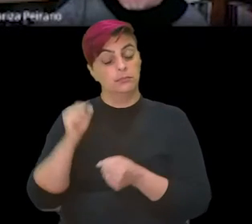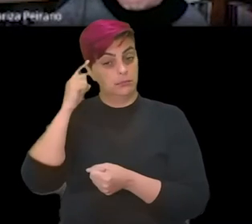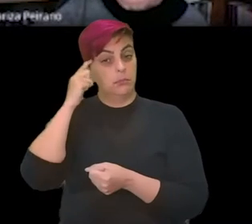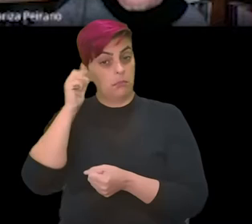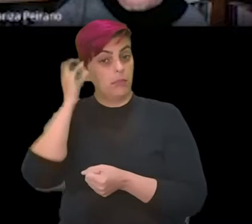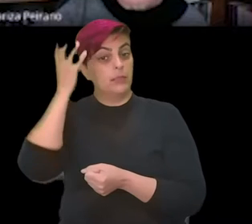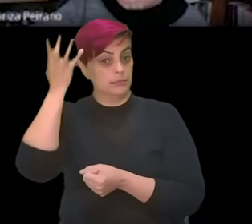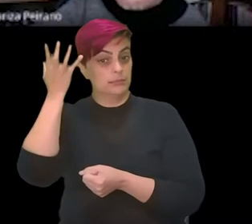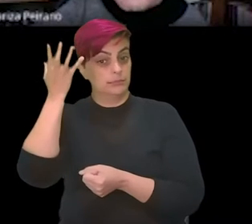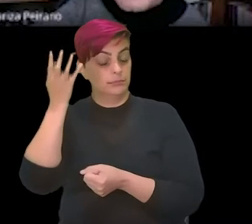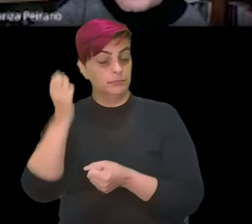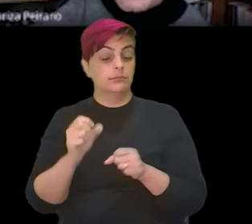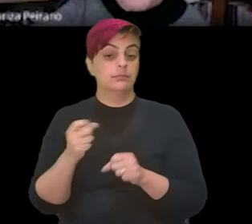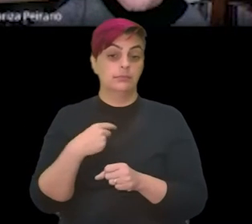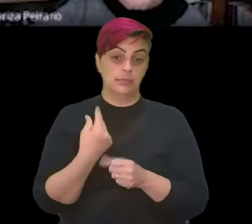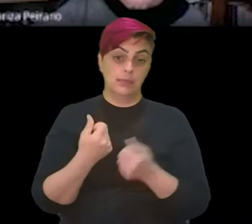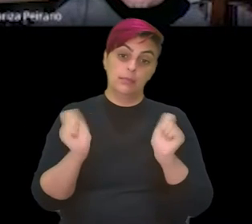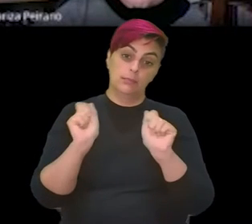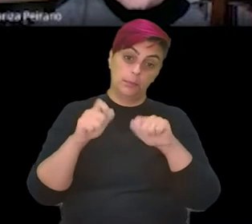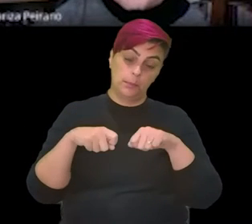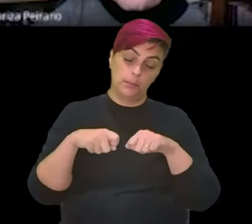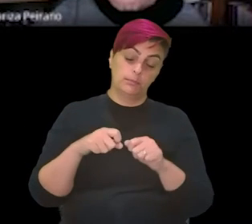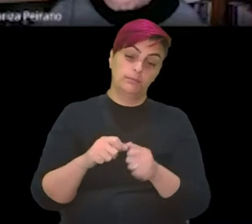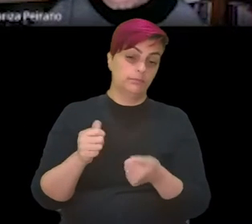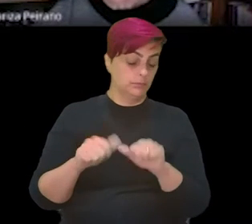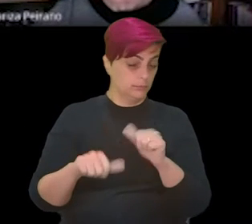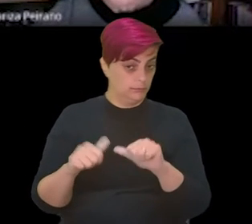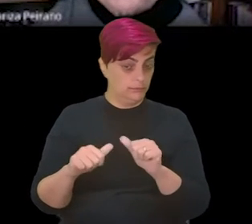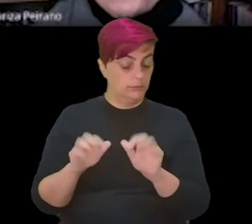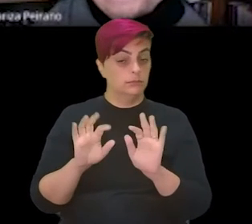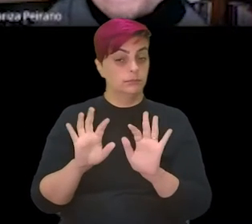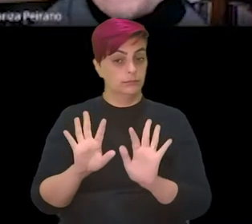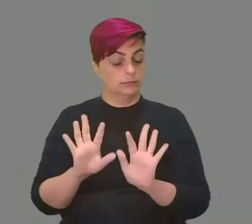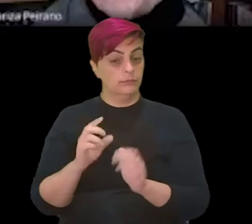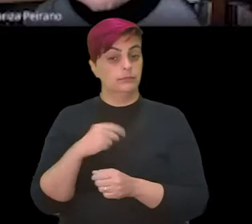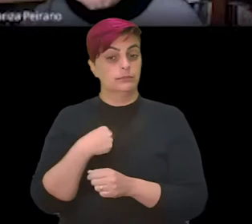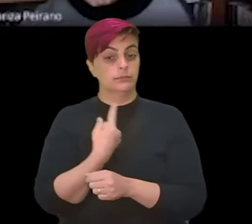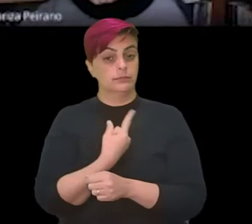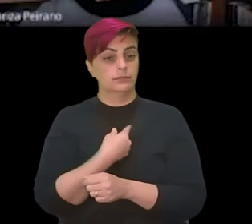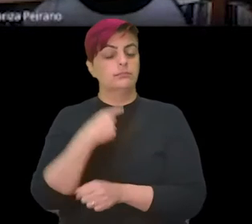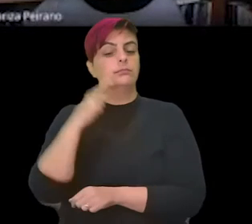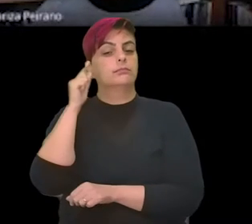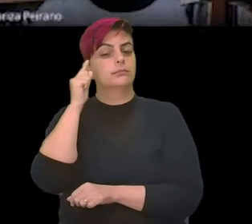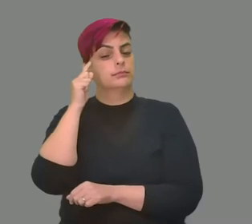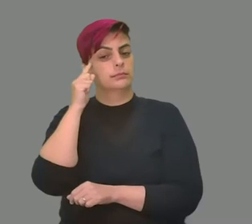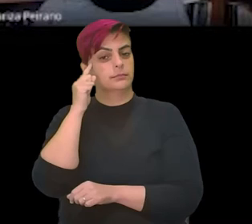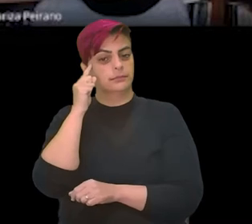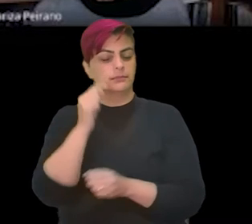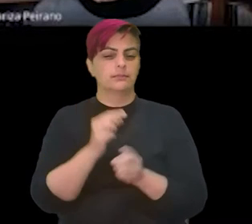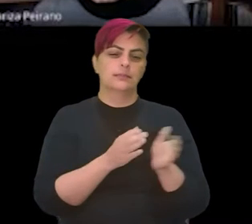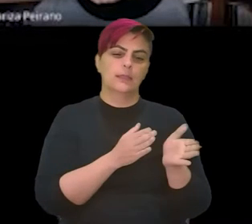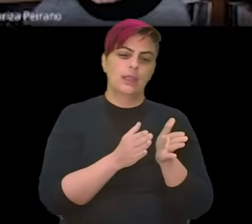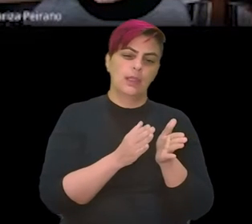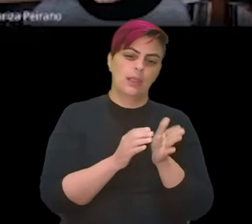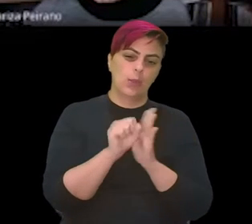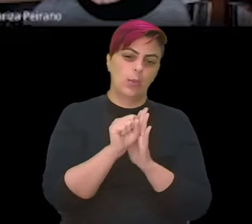não impede a análise. Isso nos remete ao fato de que, da metade para o final